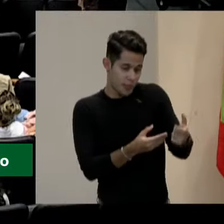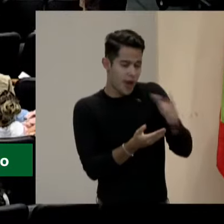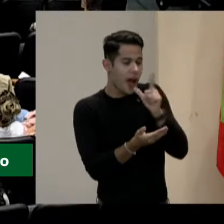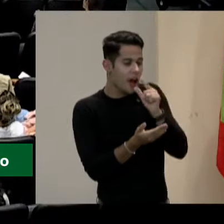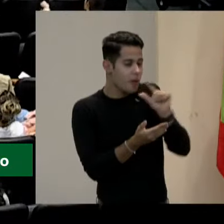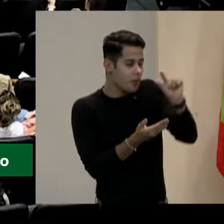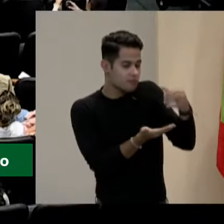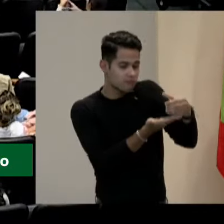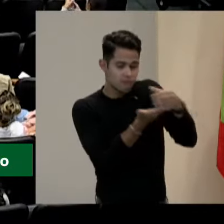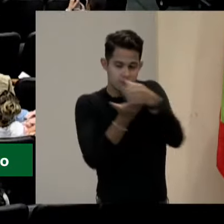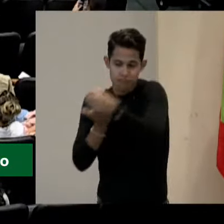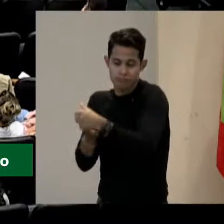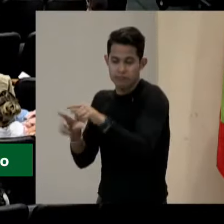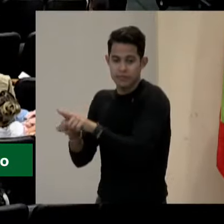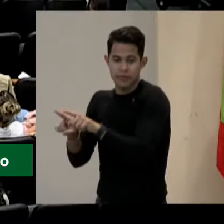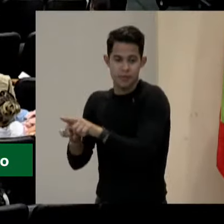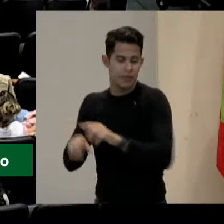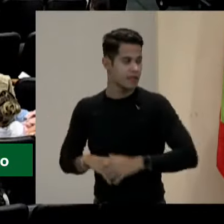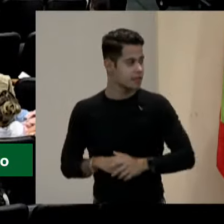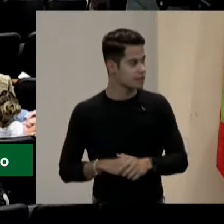pensando, por que as plantas longe da água?